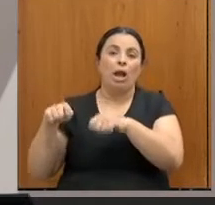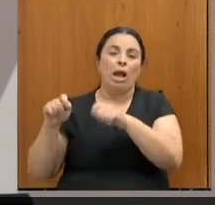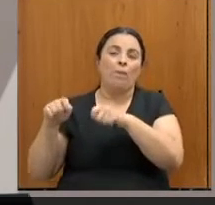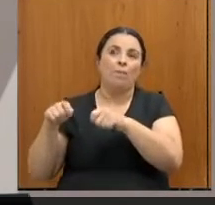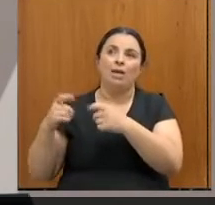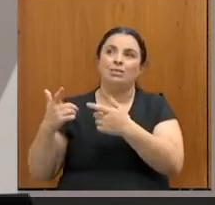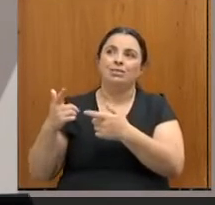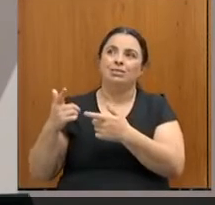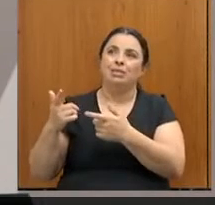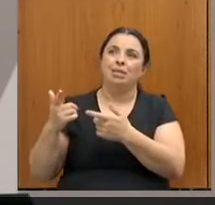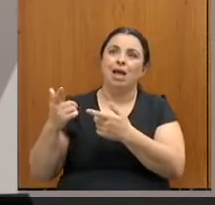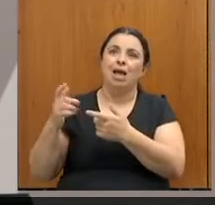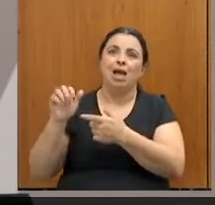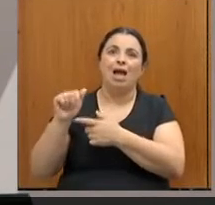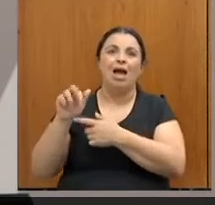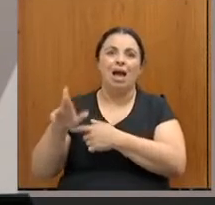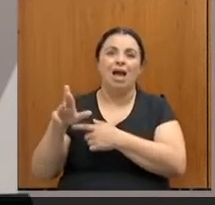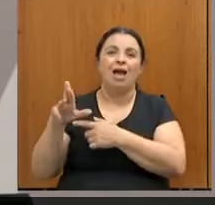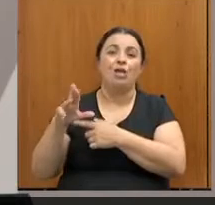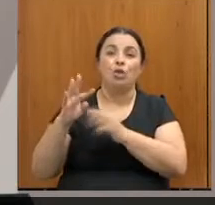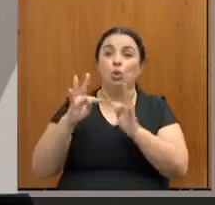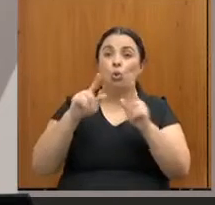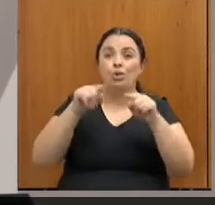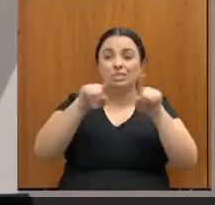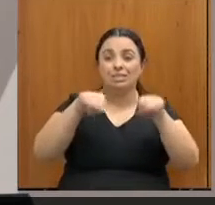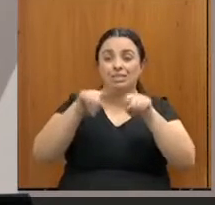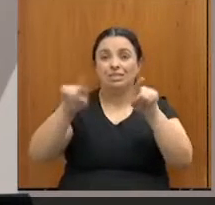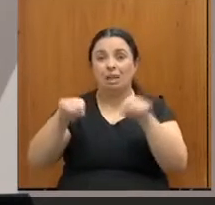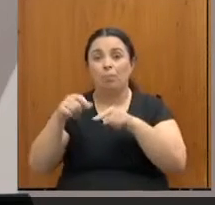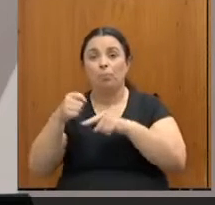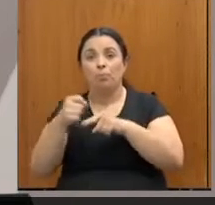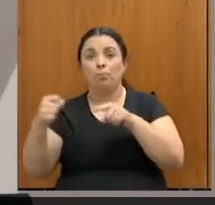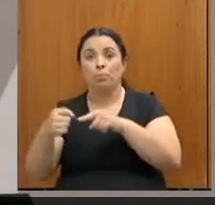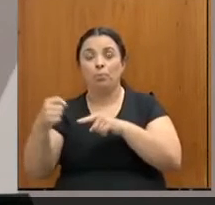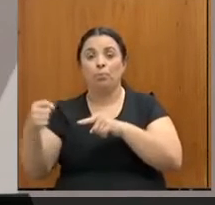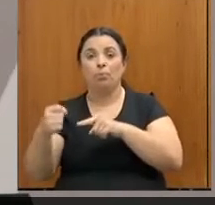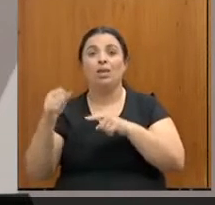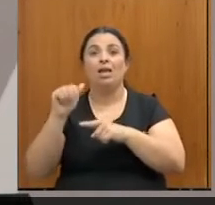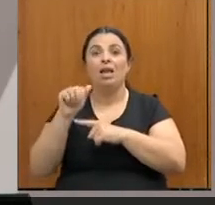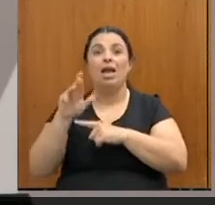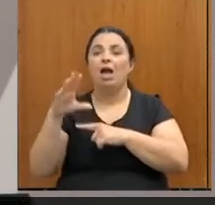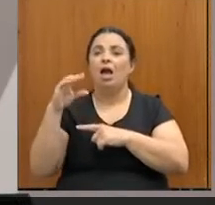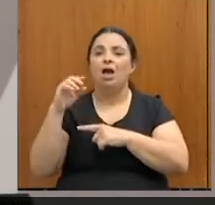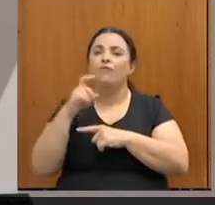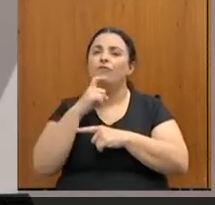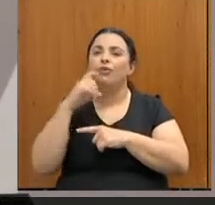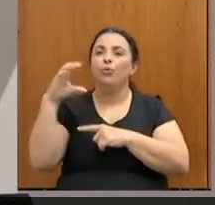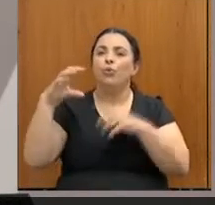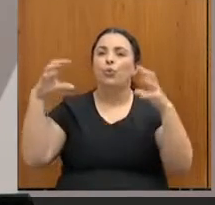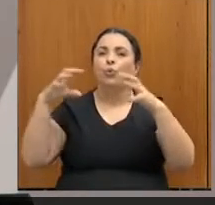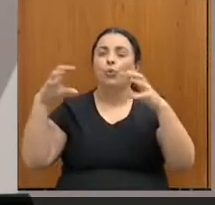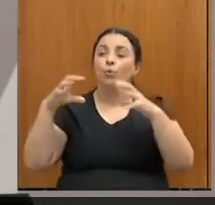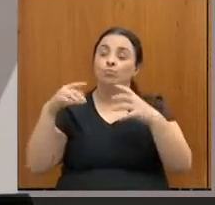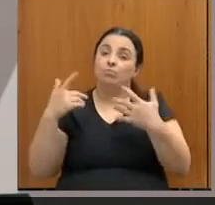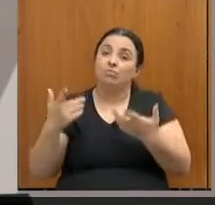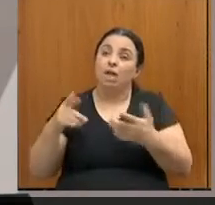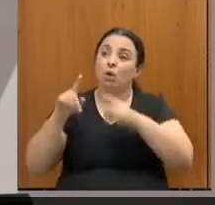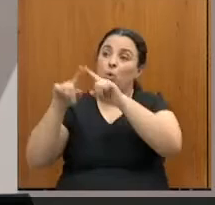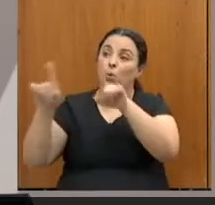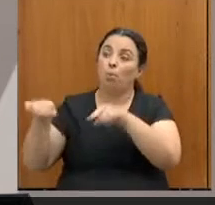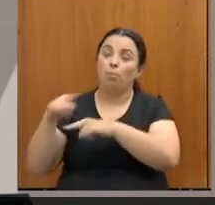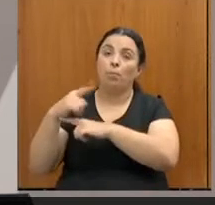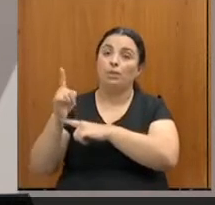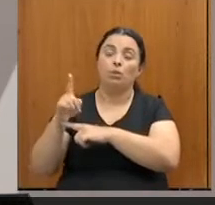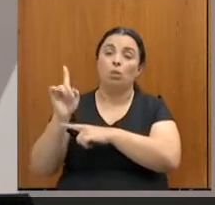esse é a primeira estou aproveitando a presença do presidente da Cemig aqui para dar essa sugestão